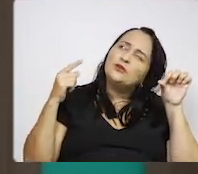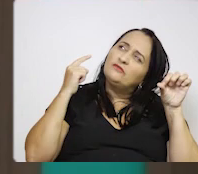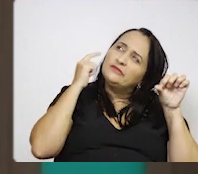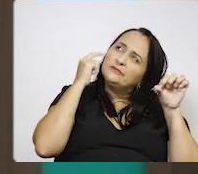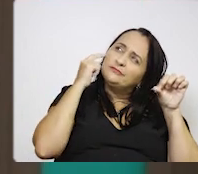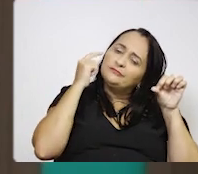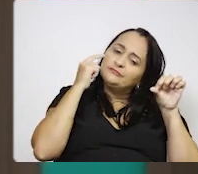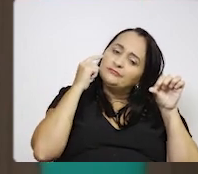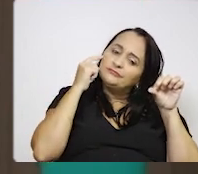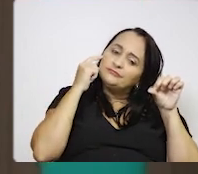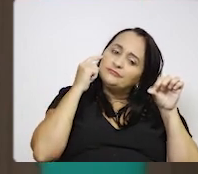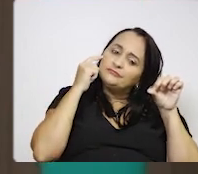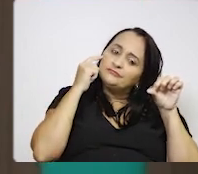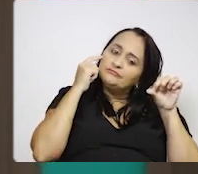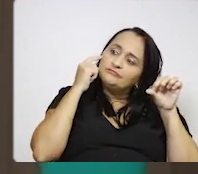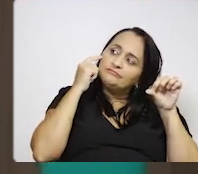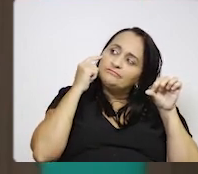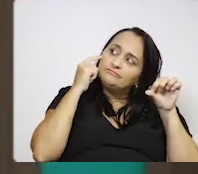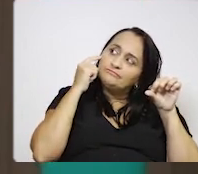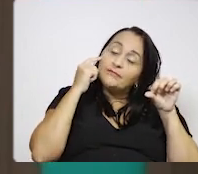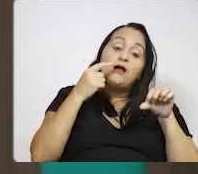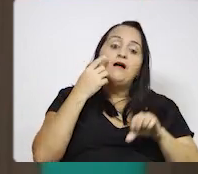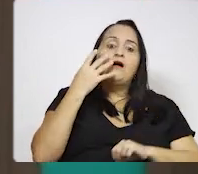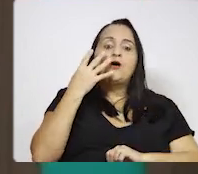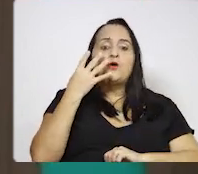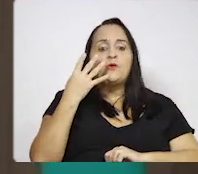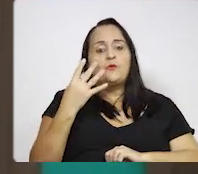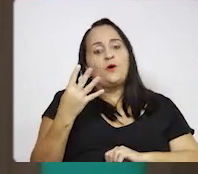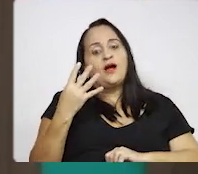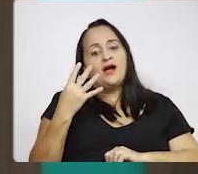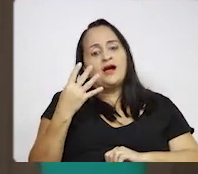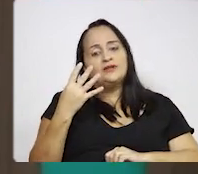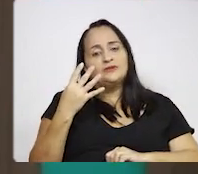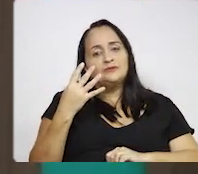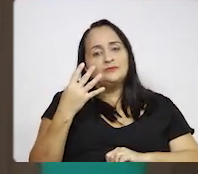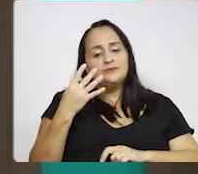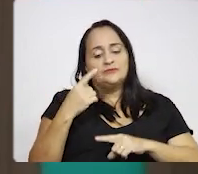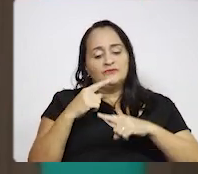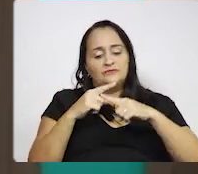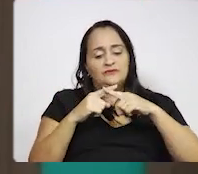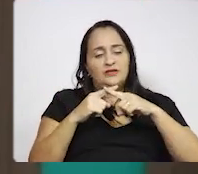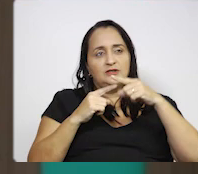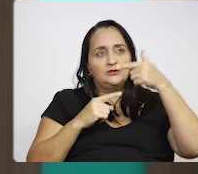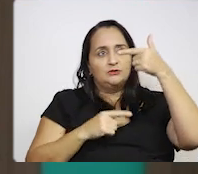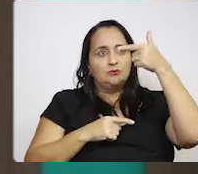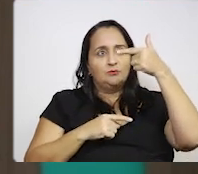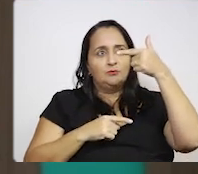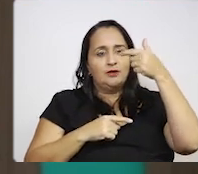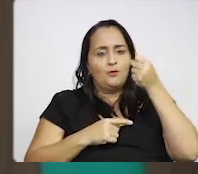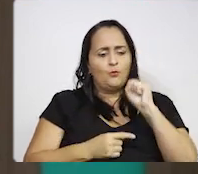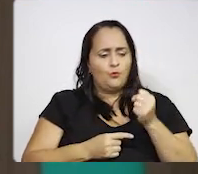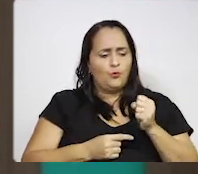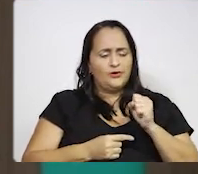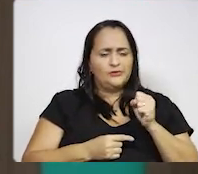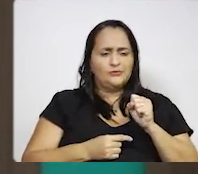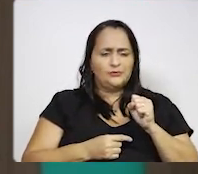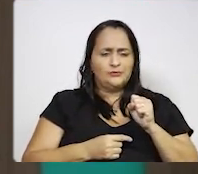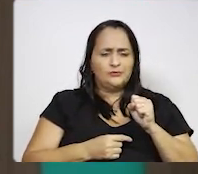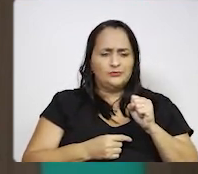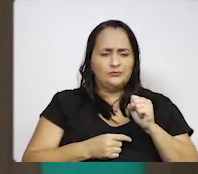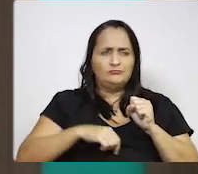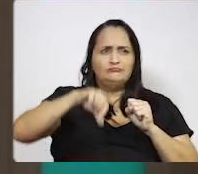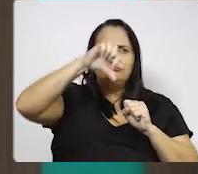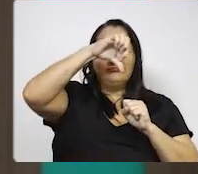Lembra rapidinho? Vou dizer, é o 4. 4 vezes 2,